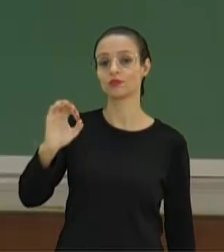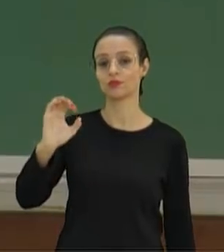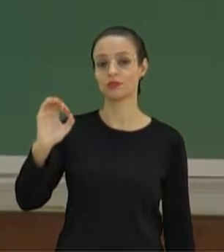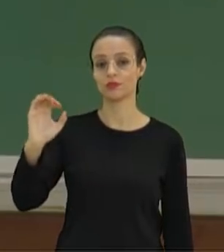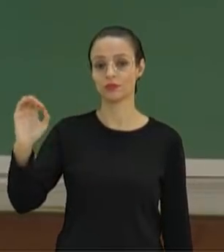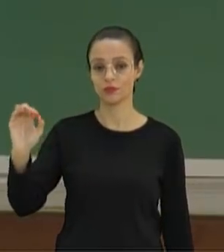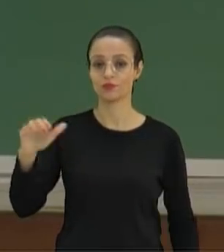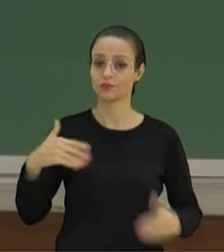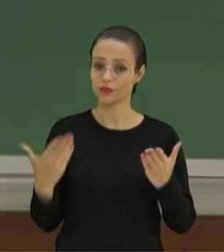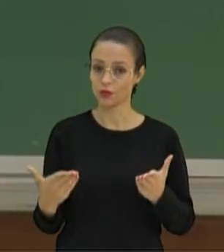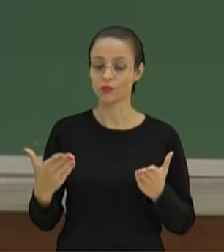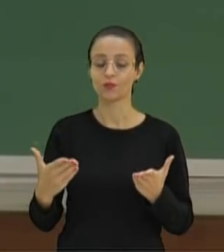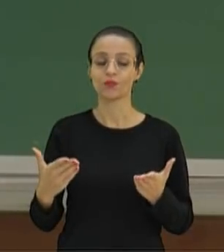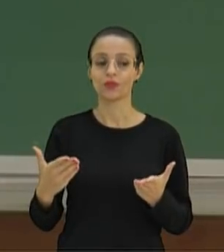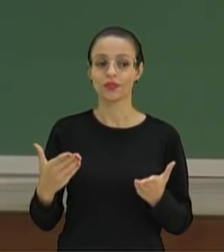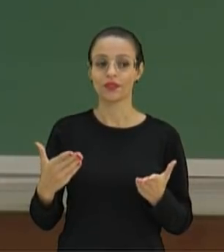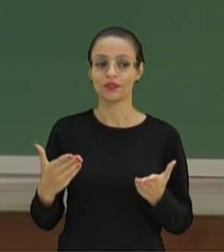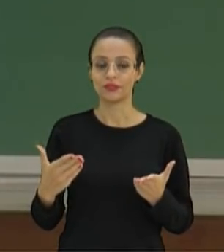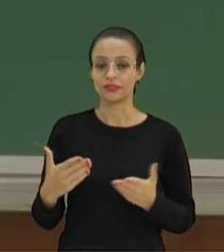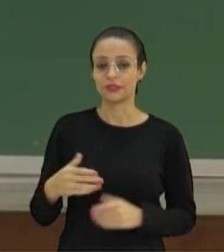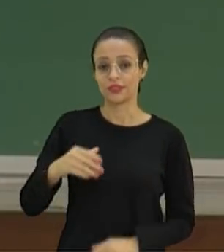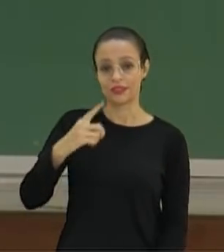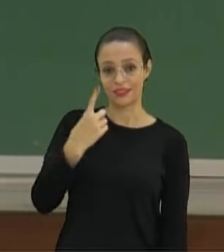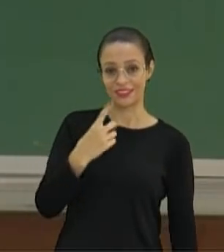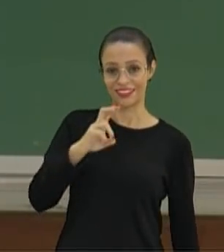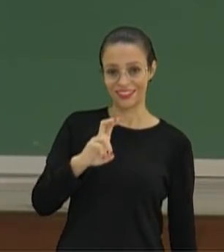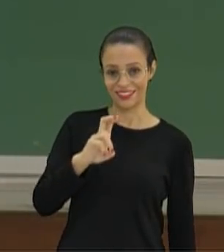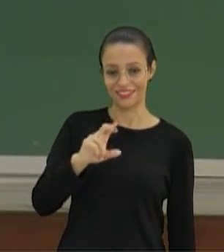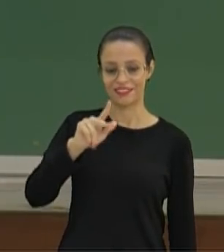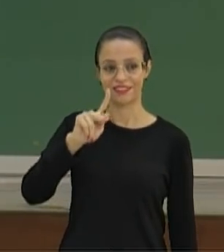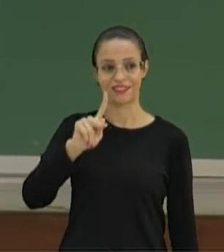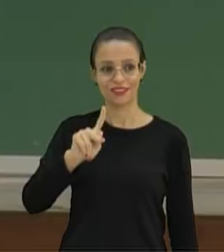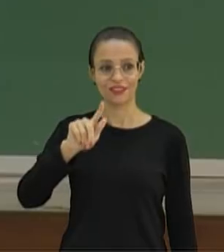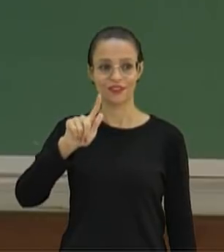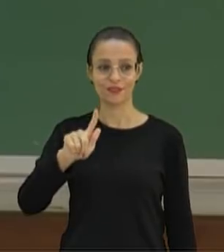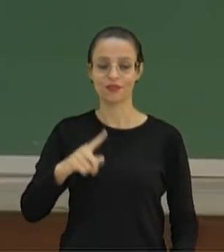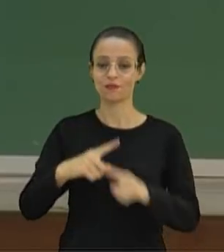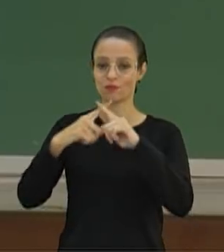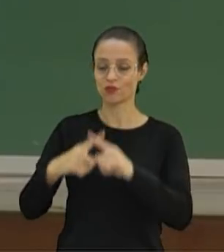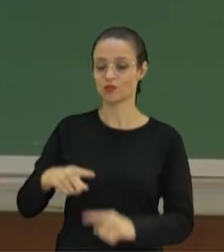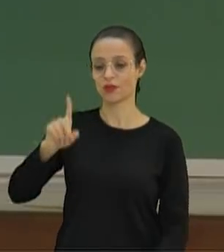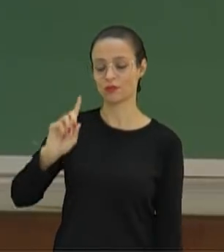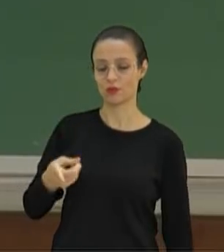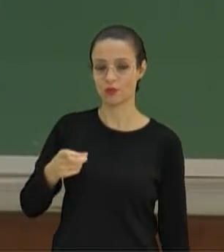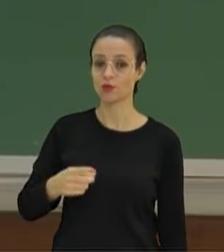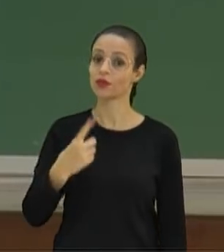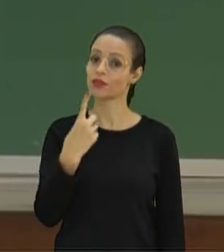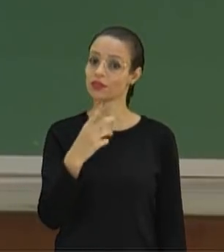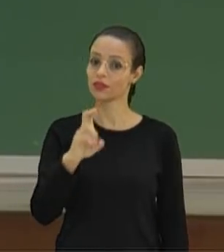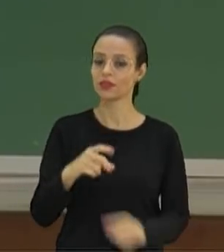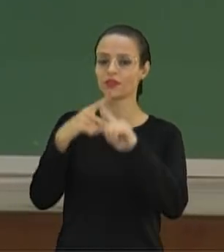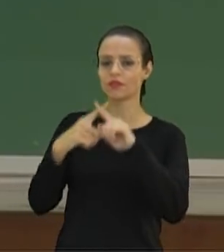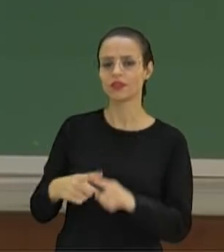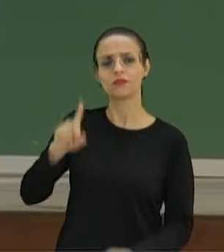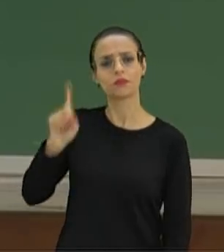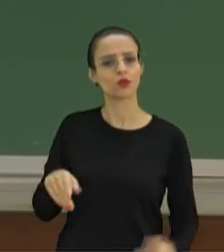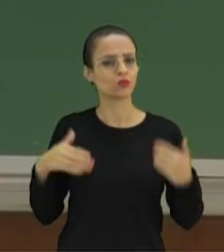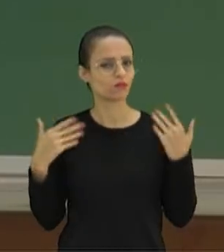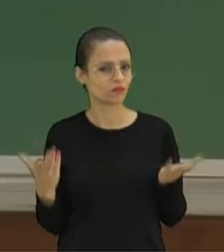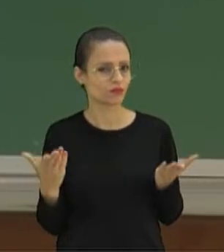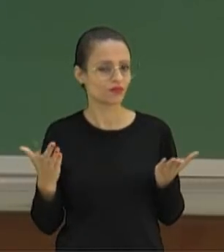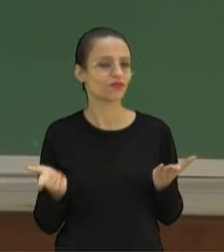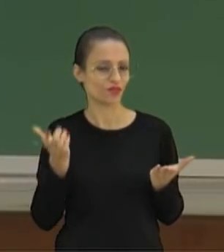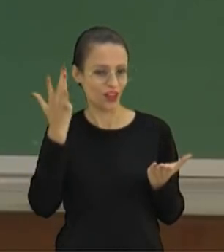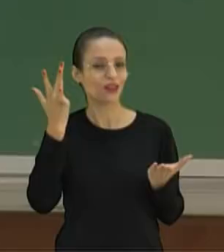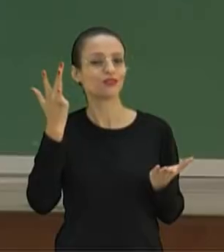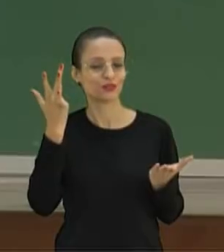1000. Eu tenho que pegar o 15 quilos e multiplicar por 1000. E quanto que é 15 vezes 1000? Ah, essa tá